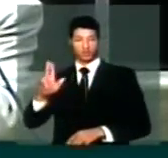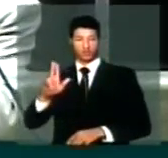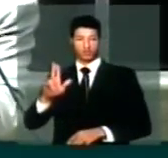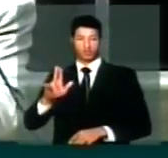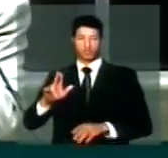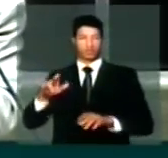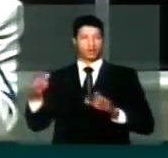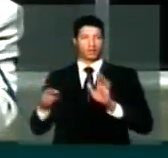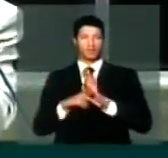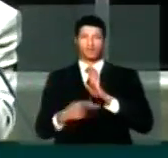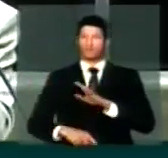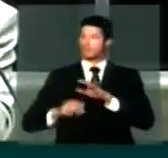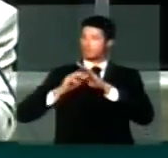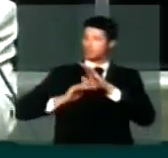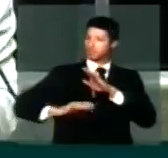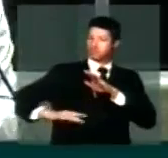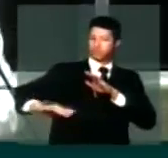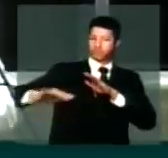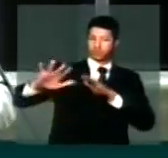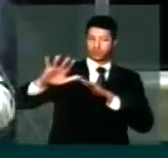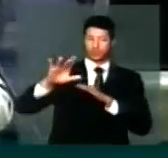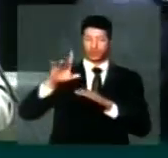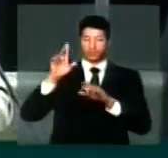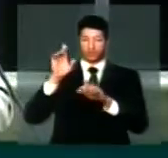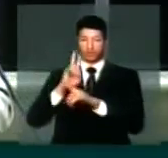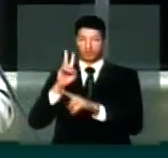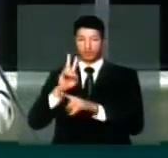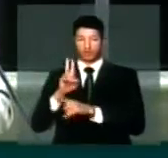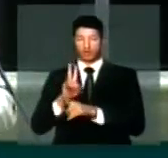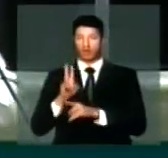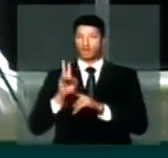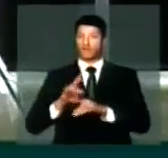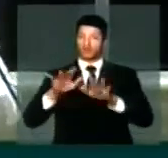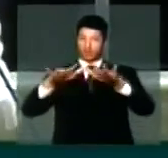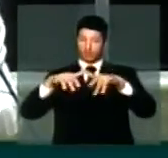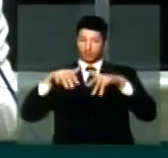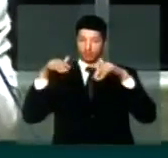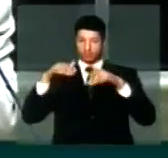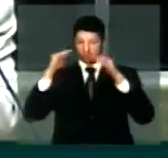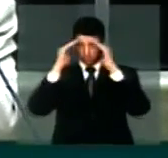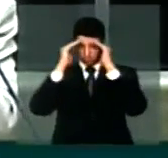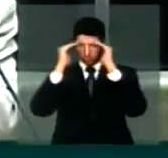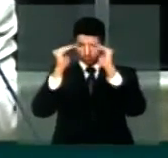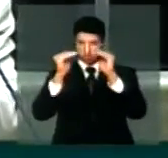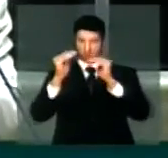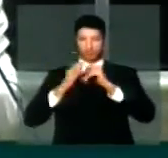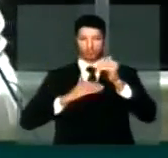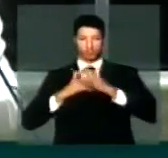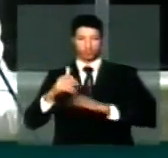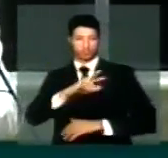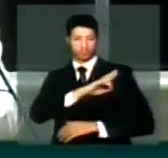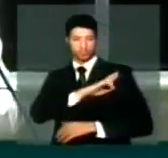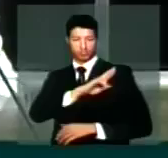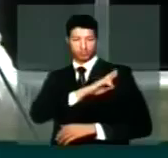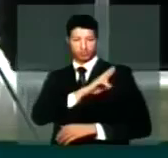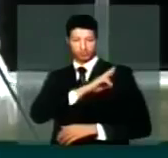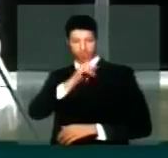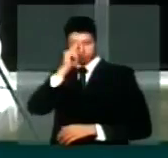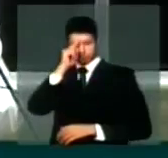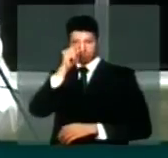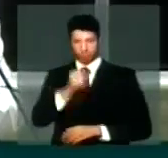da tão propalada e unânime defesa do Parlamento, de cumprir qualquer função de